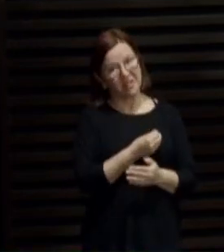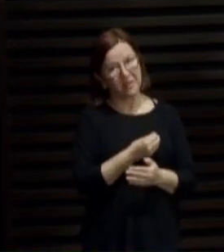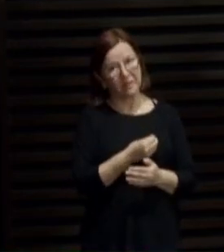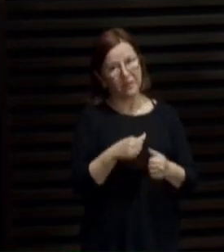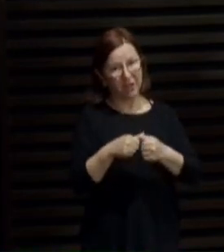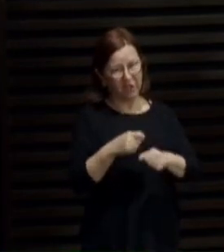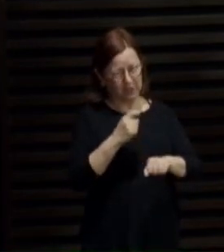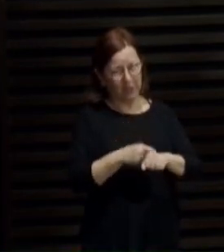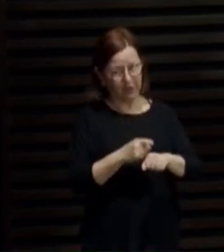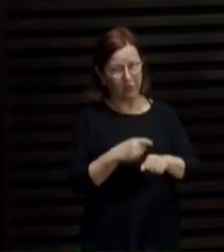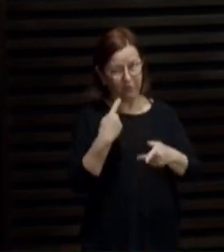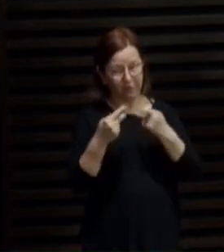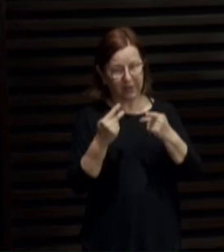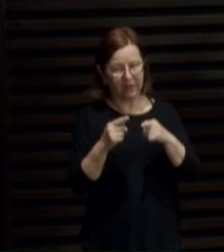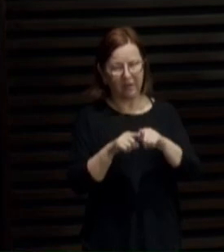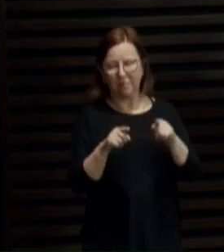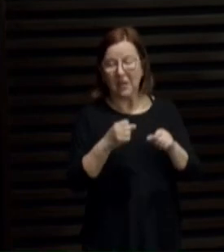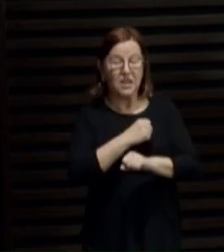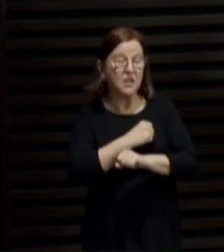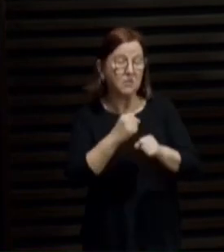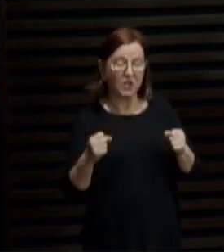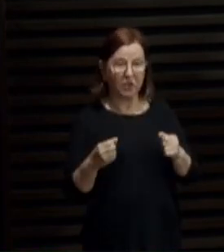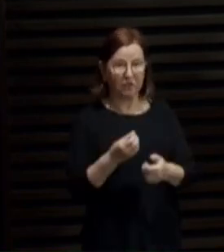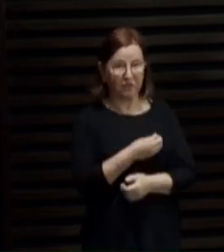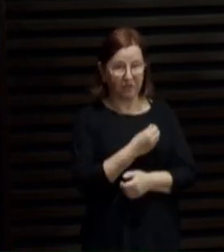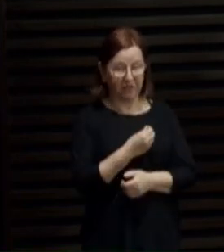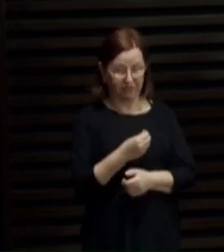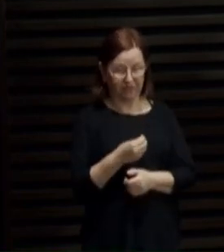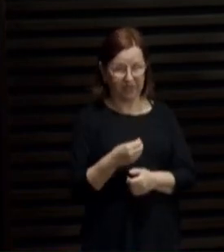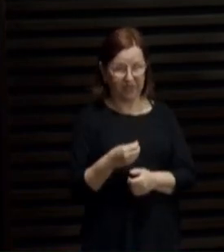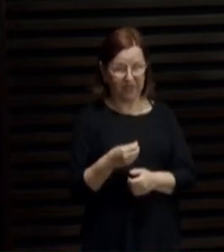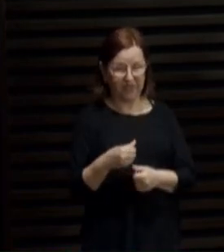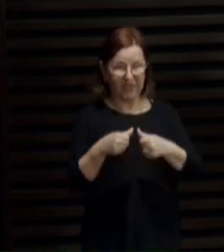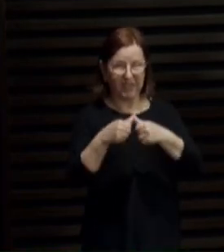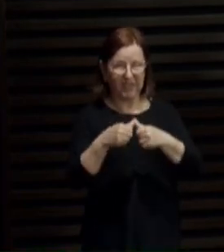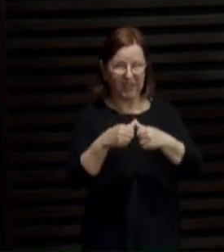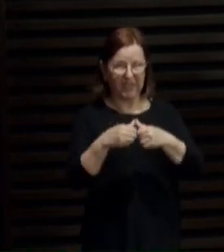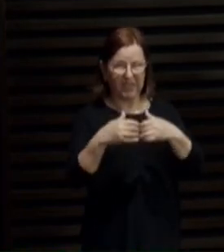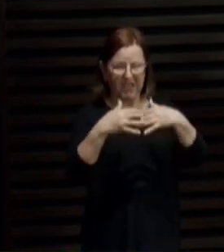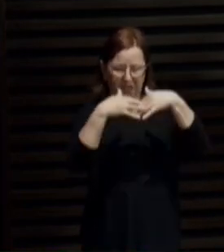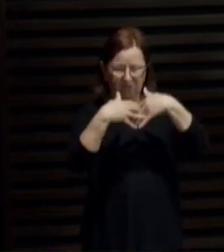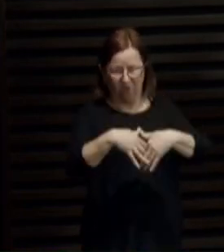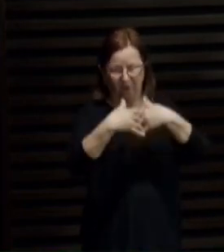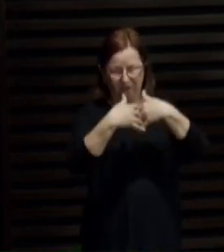mas não dá para a gente viver nesse padrão, nesse conflito.